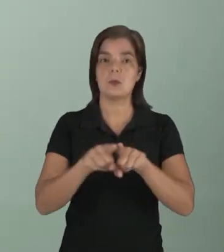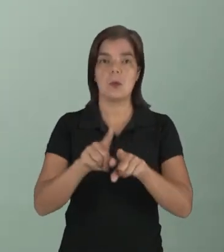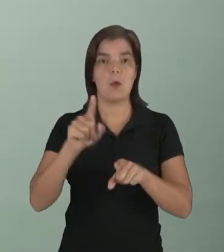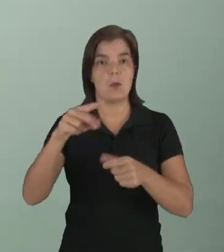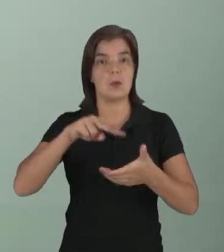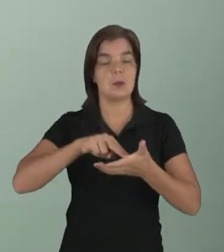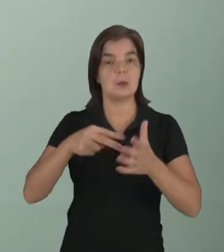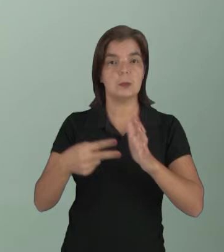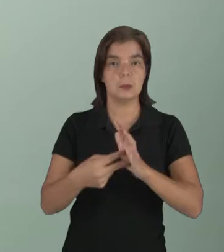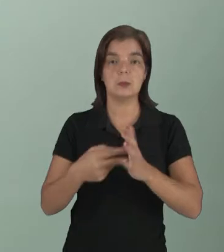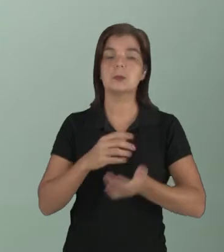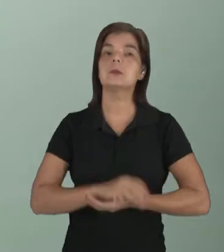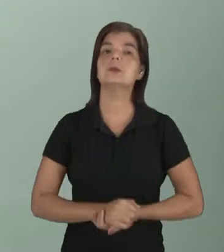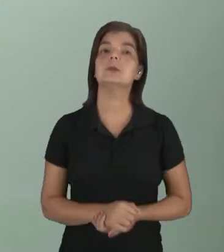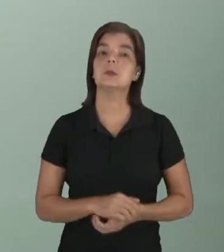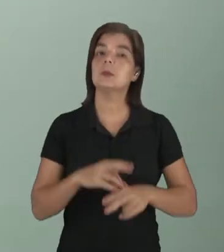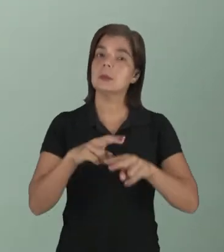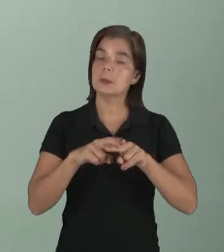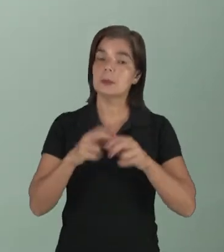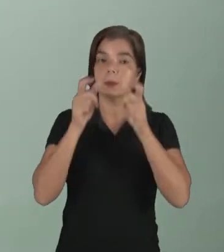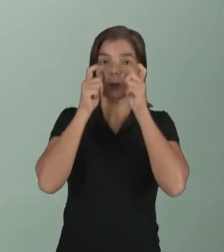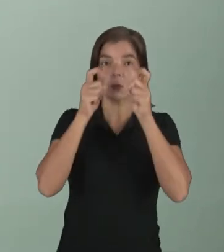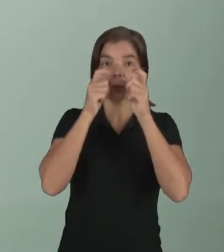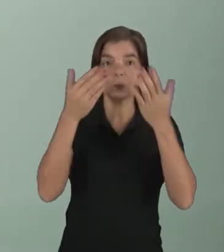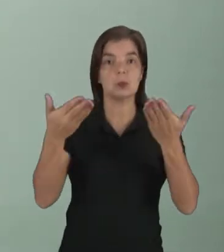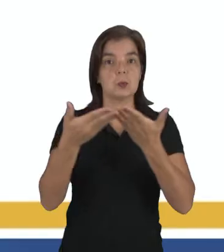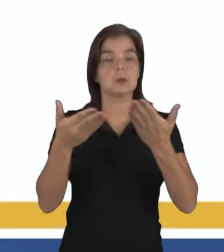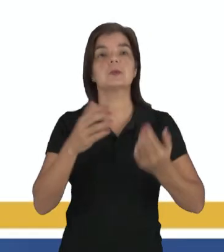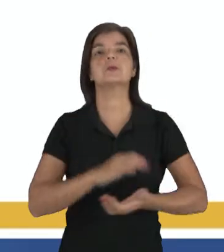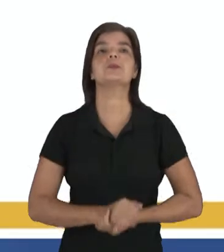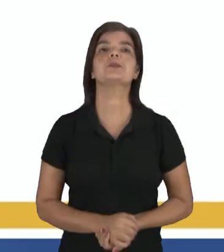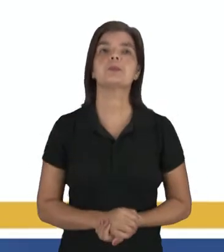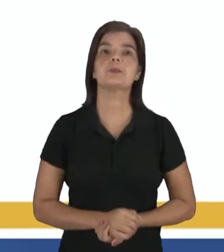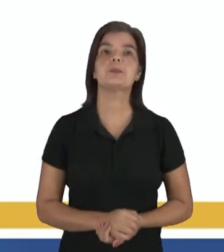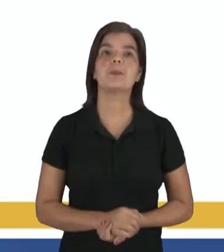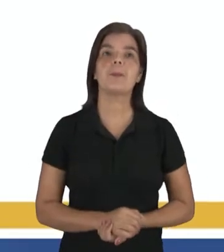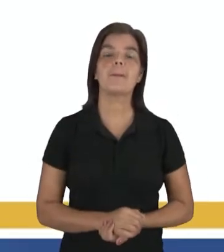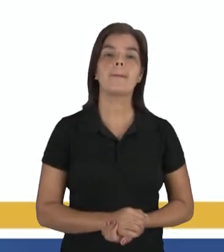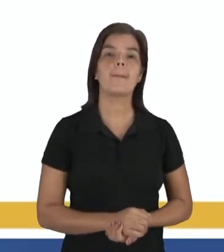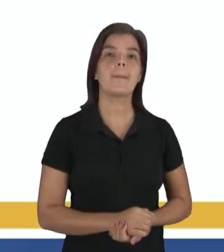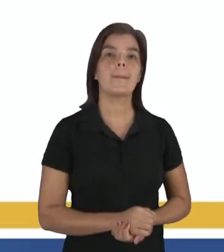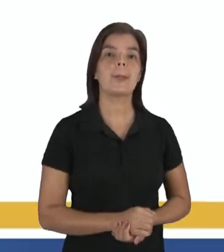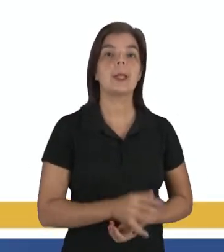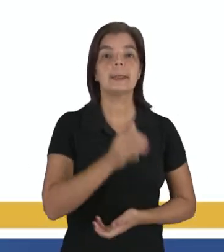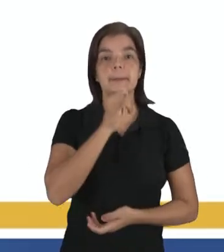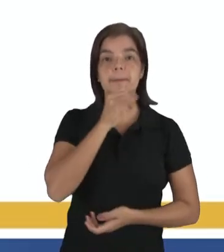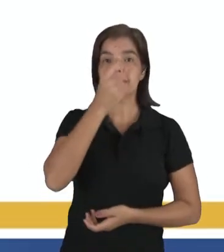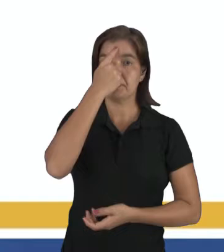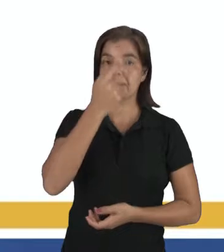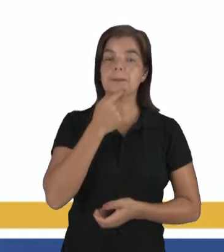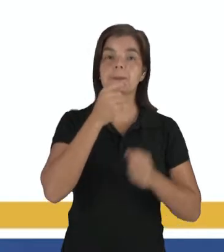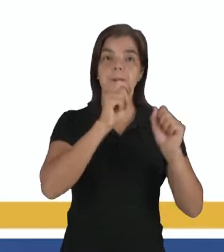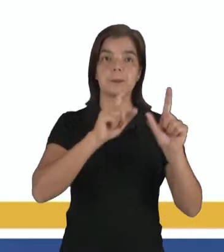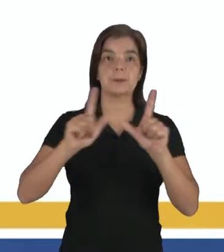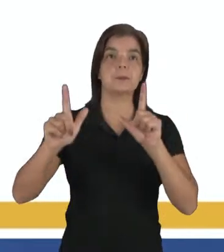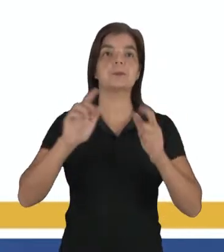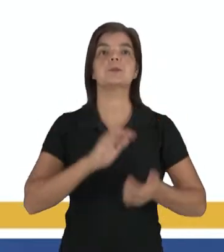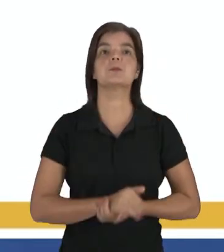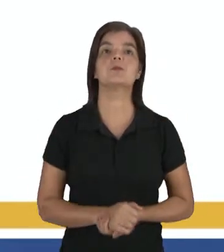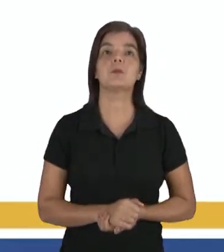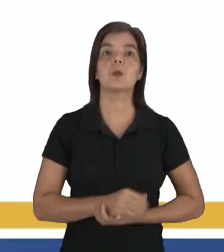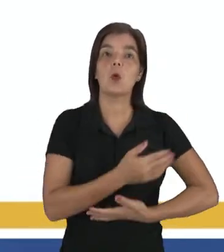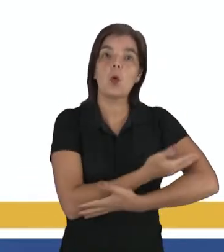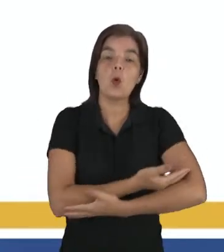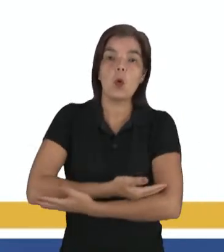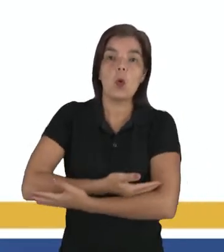carregam outras questões. Então, vamos nos atentar a essa hoje. Olha o exemplo aí, quando há alta probabilidade de acontecer.